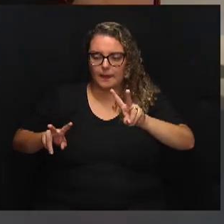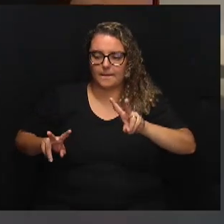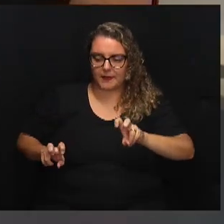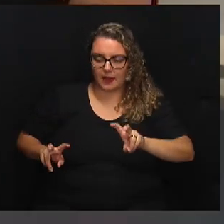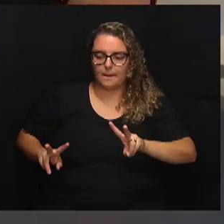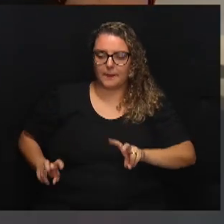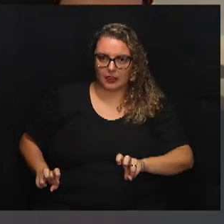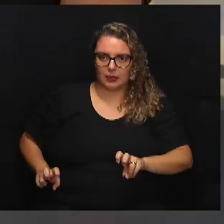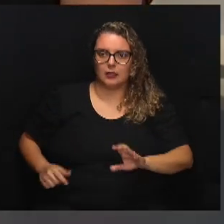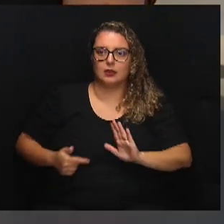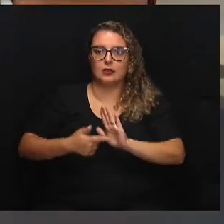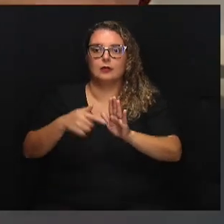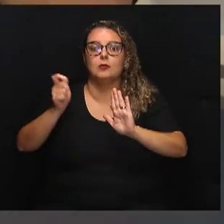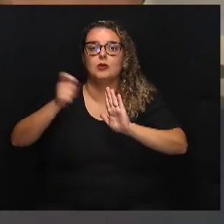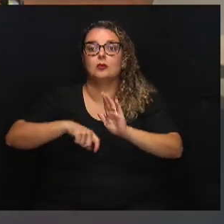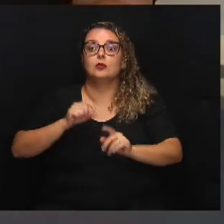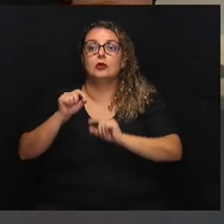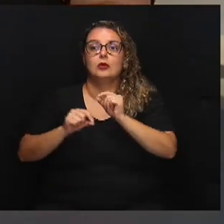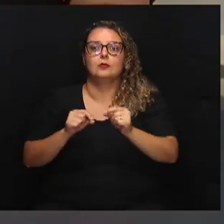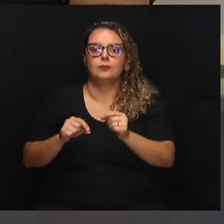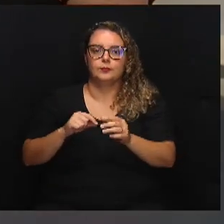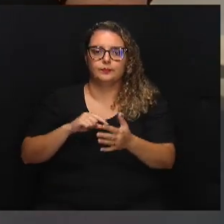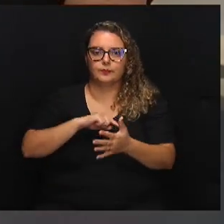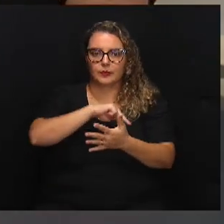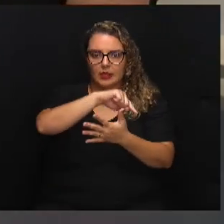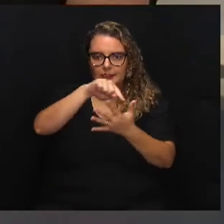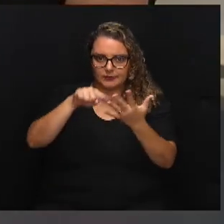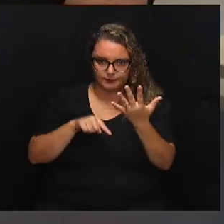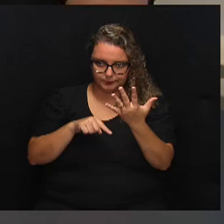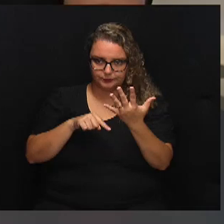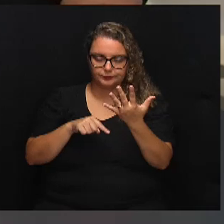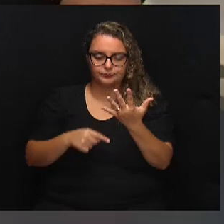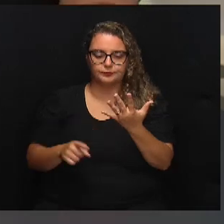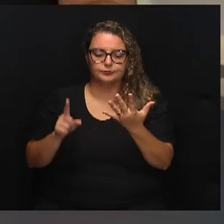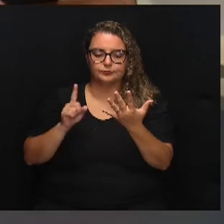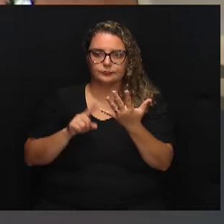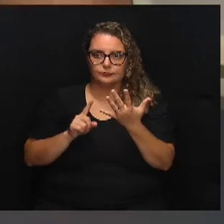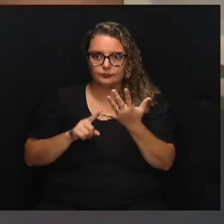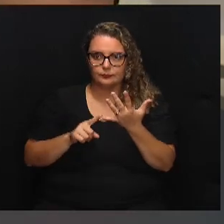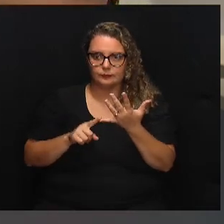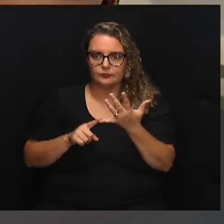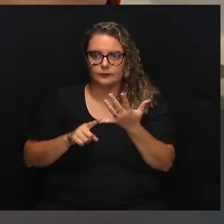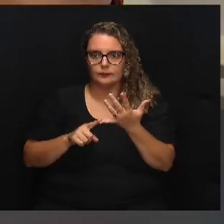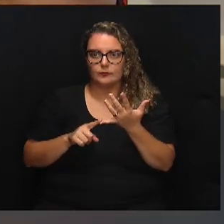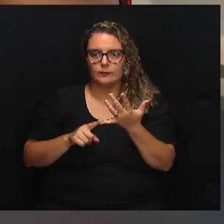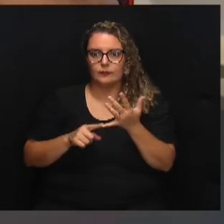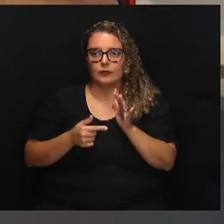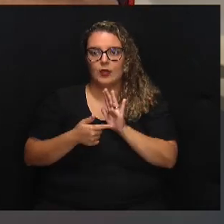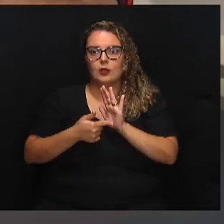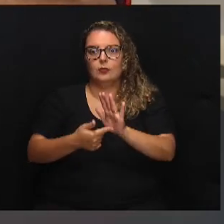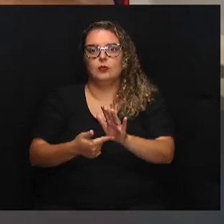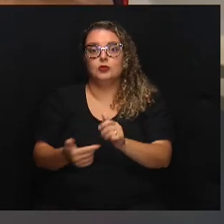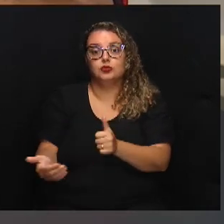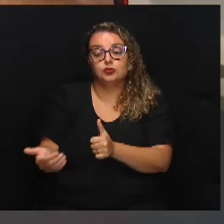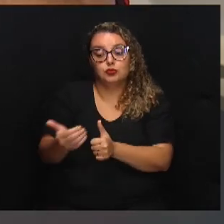seguintes competências, né? São 5 como um todo. Fala-se, é claro, da demonstração de